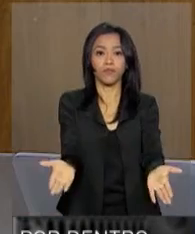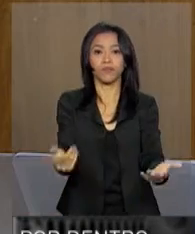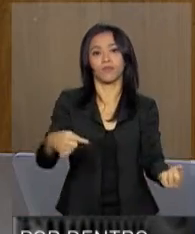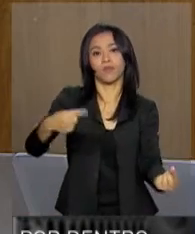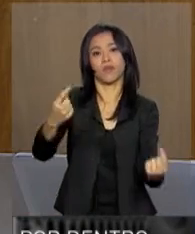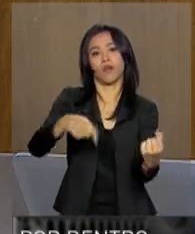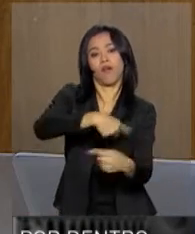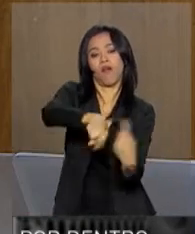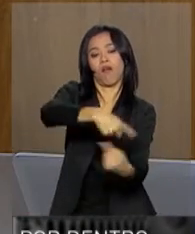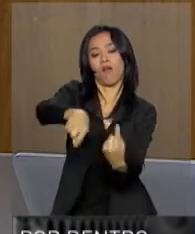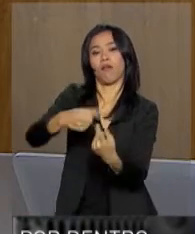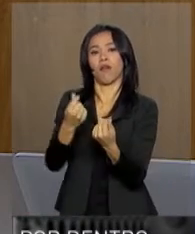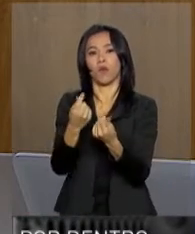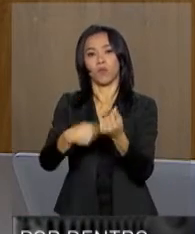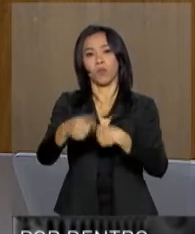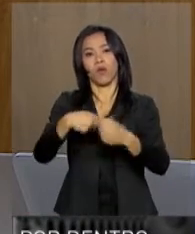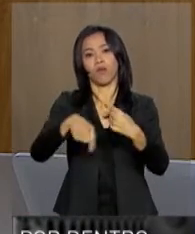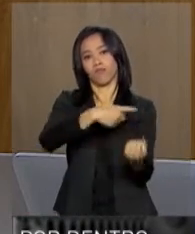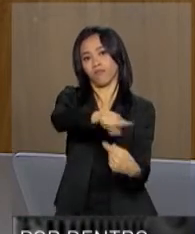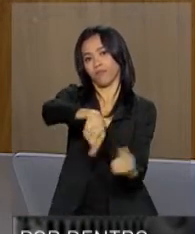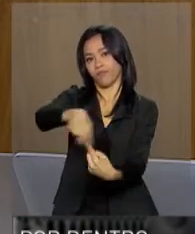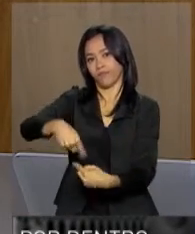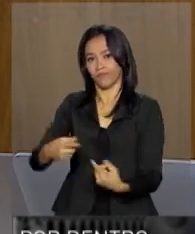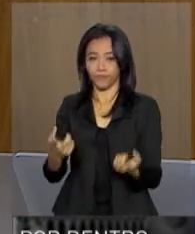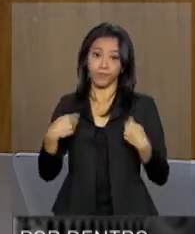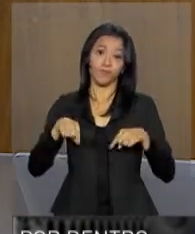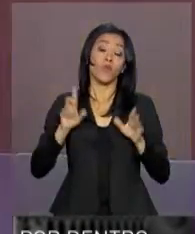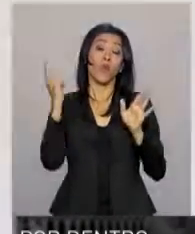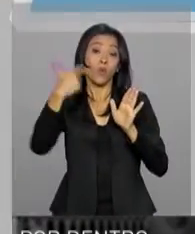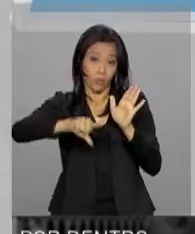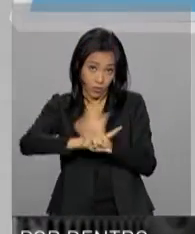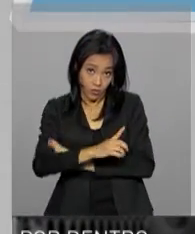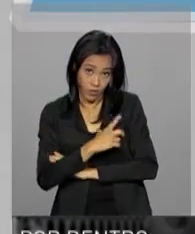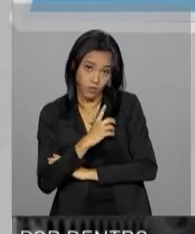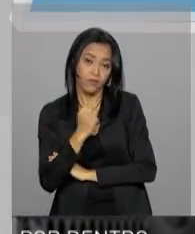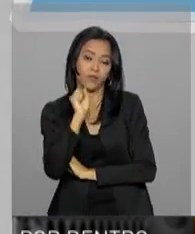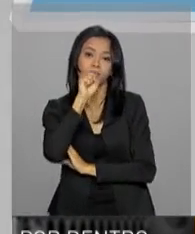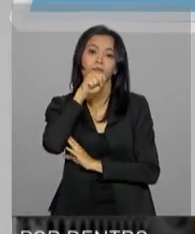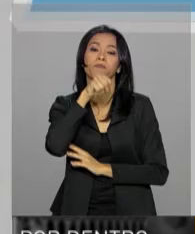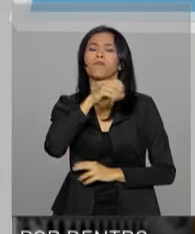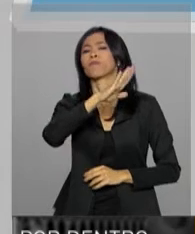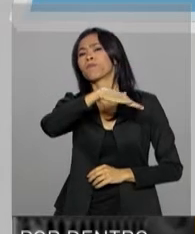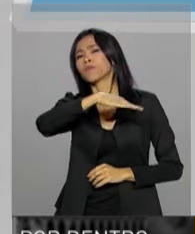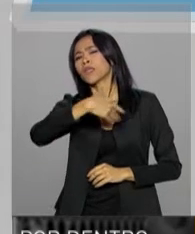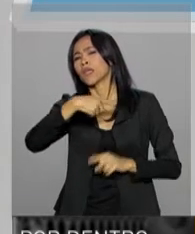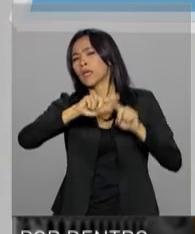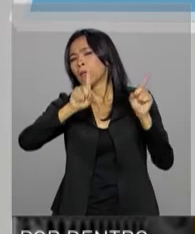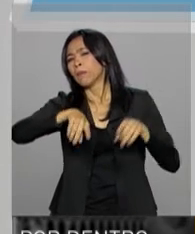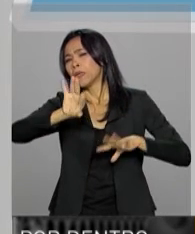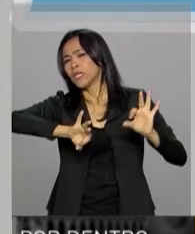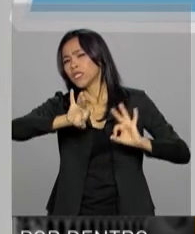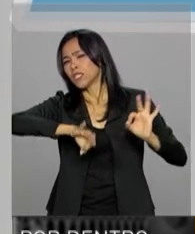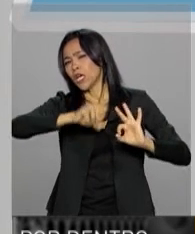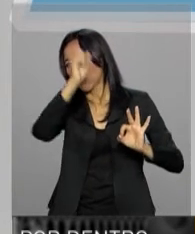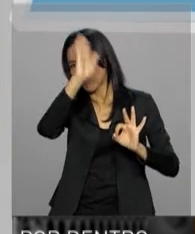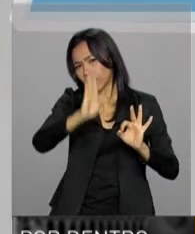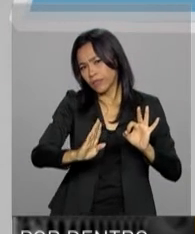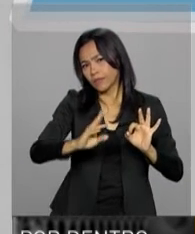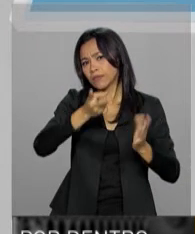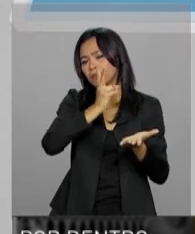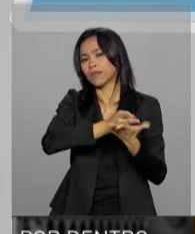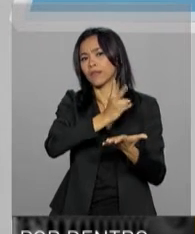tem você tem outra pergunta para o ministro uma certeza ministro planejar o brasil sempre foi a